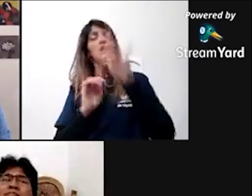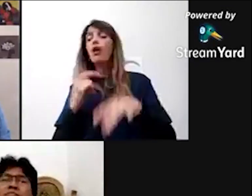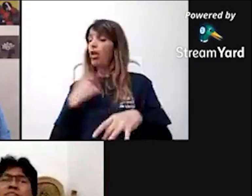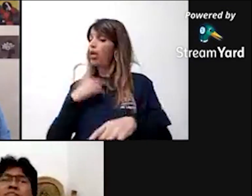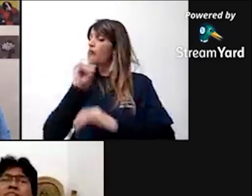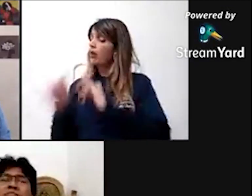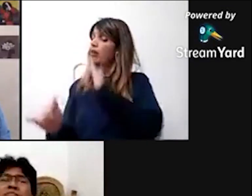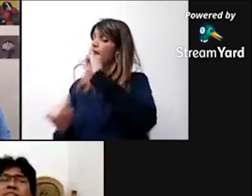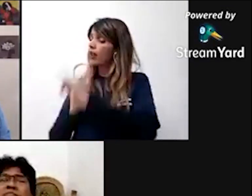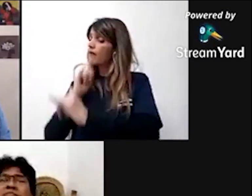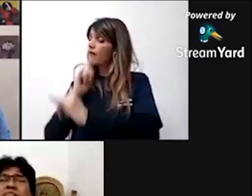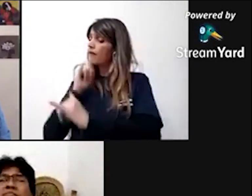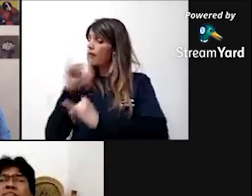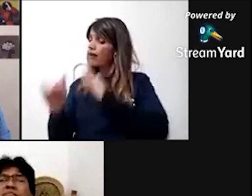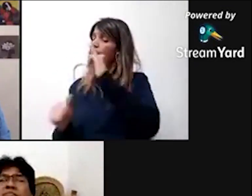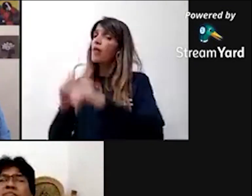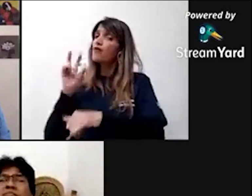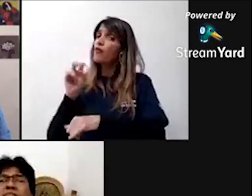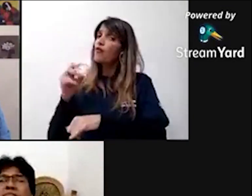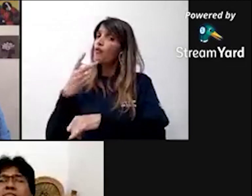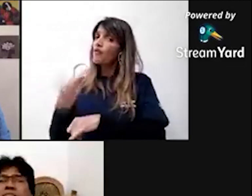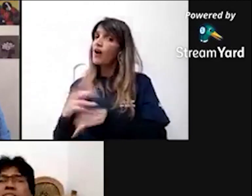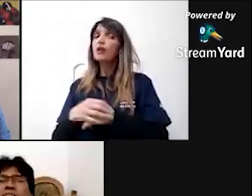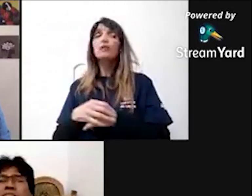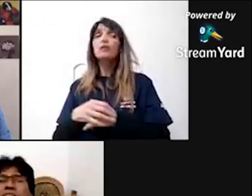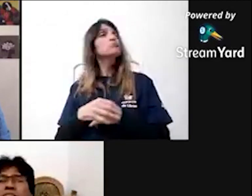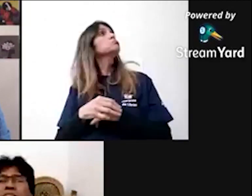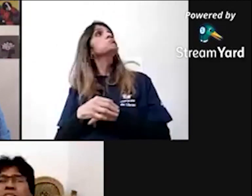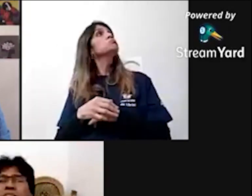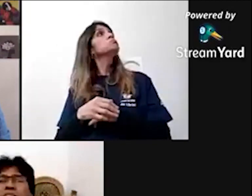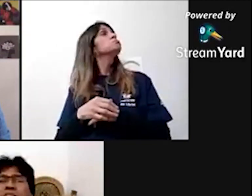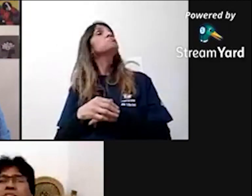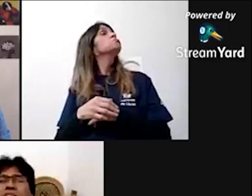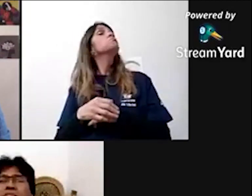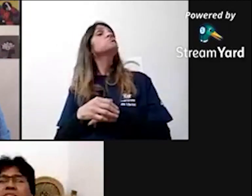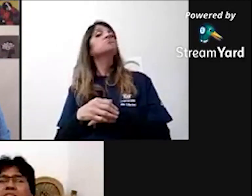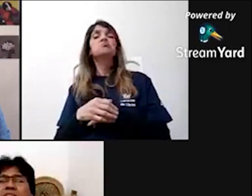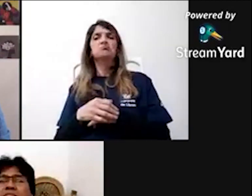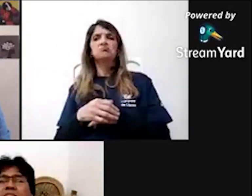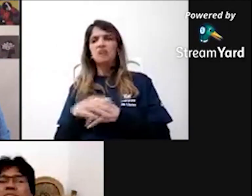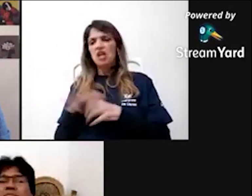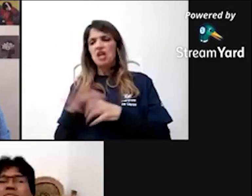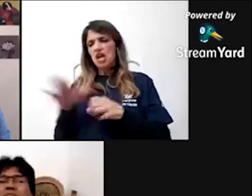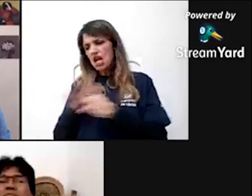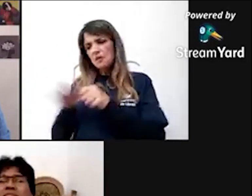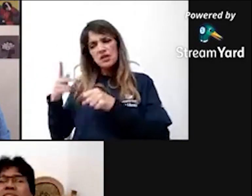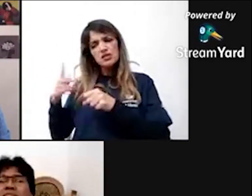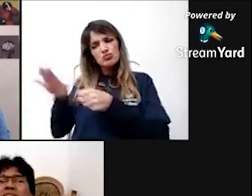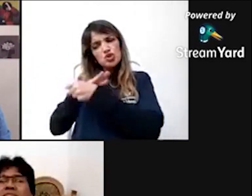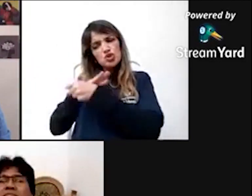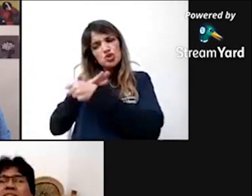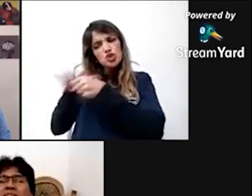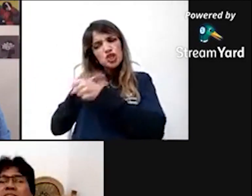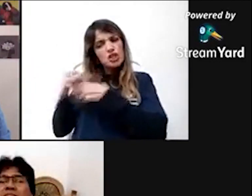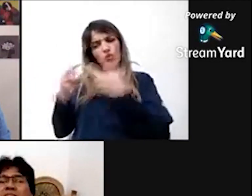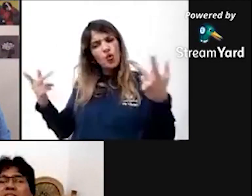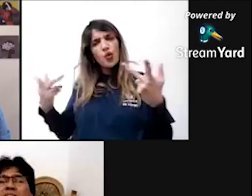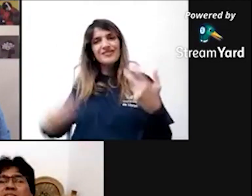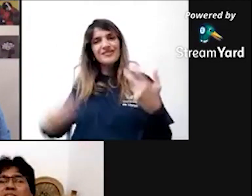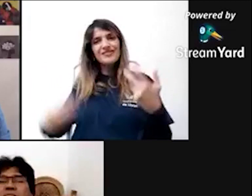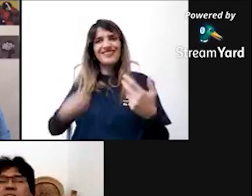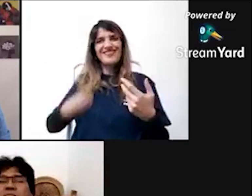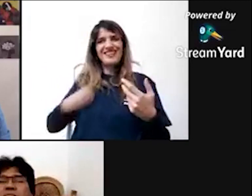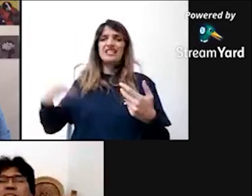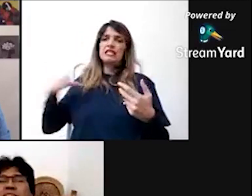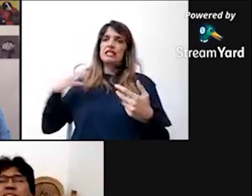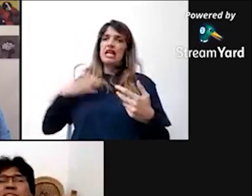gente. Mas a sua cabeça está muito cheia de coisa. E eu estava, à época, vivendo na cidade, né? Aprendendo as coisas